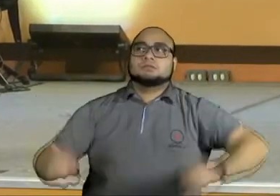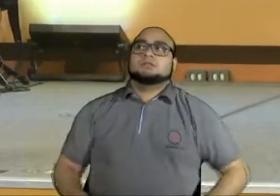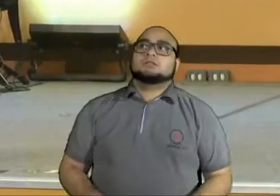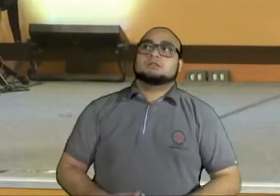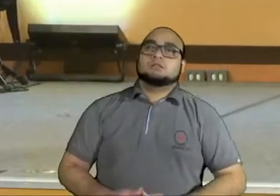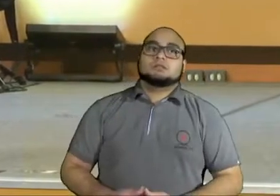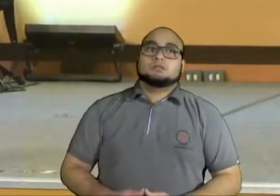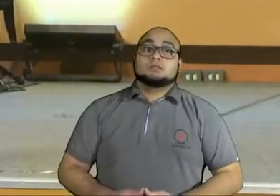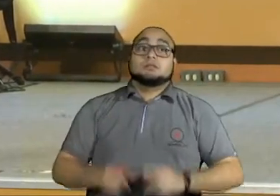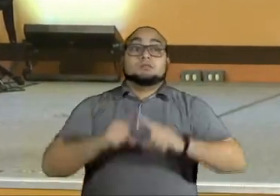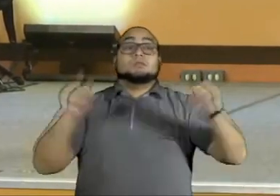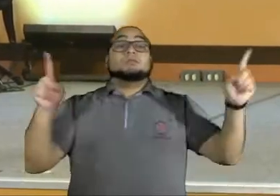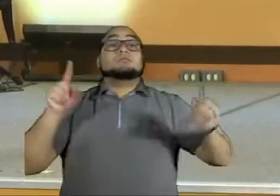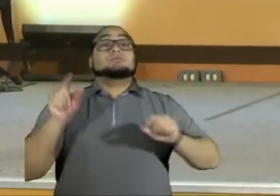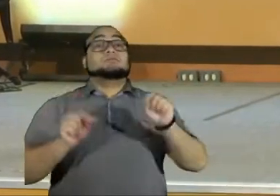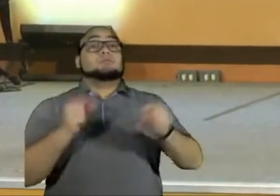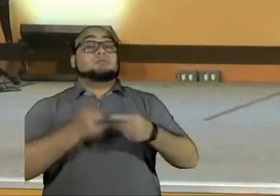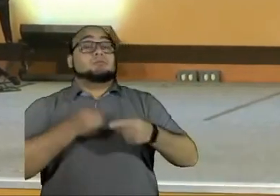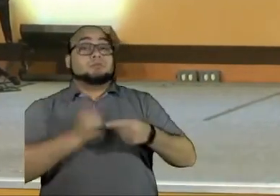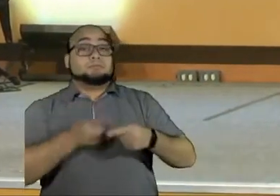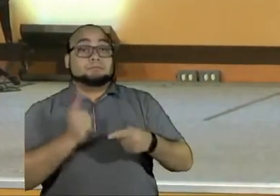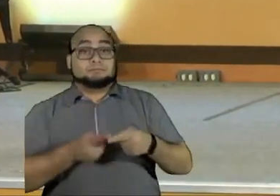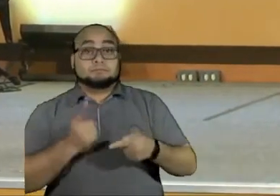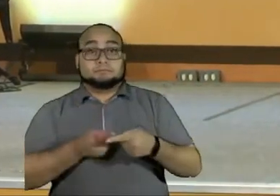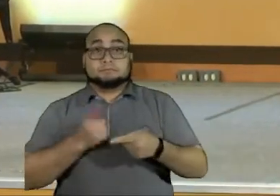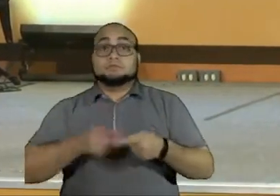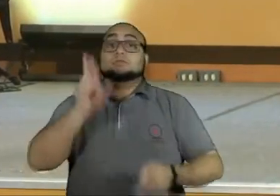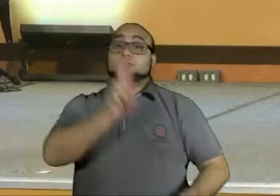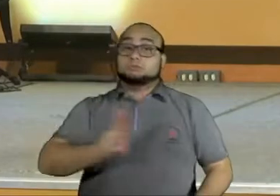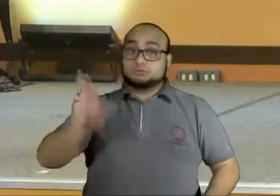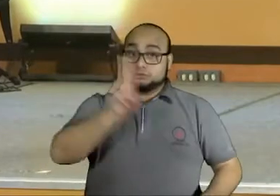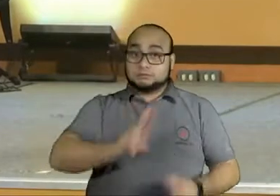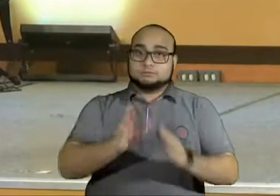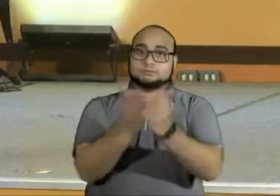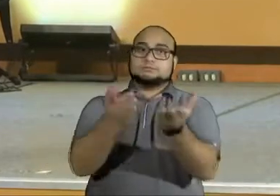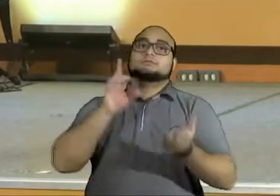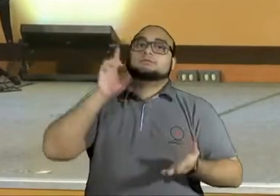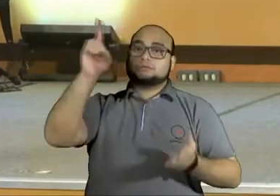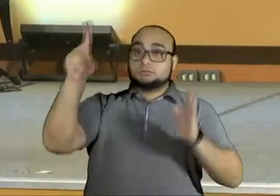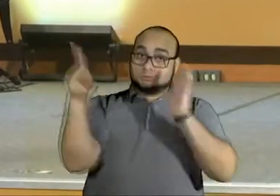Mas por quê? Ele está reproduzindo uma palavra que já foi dita.